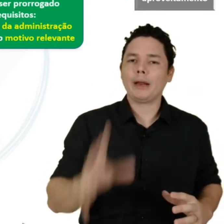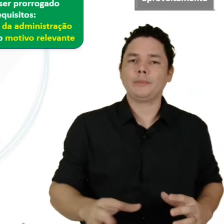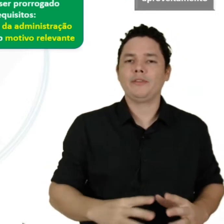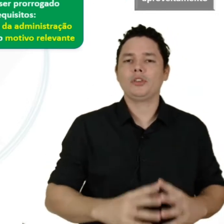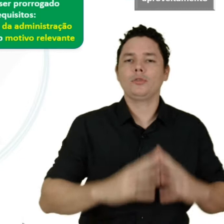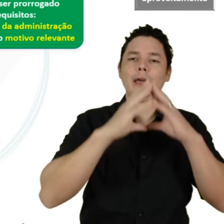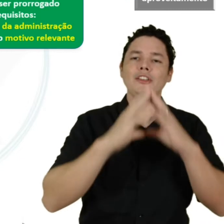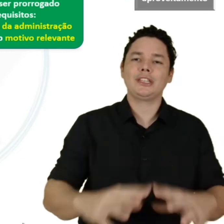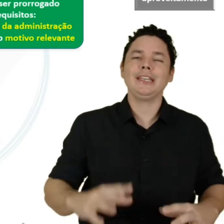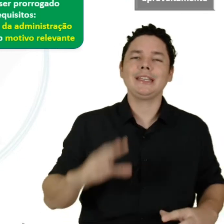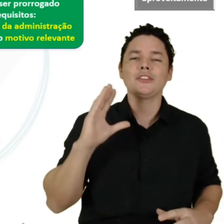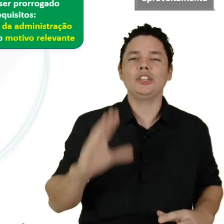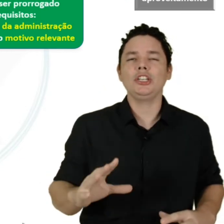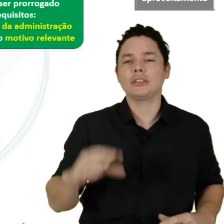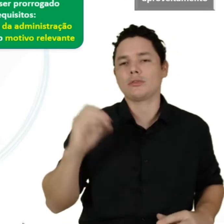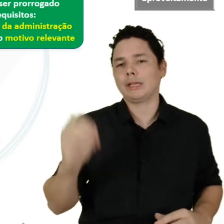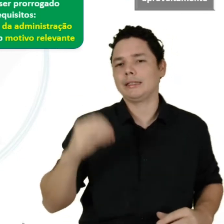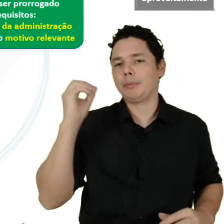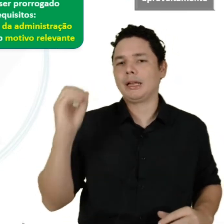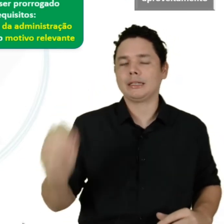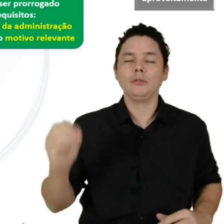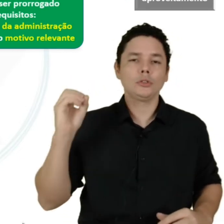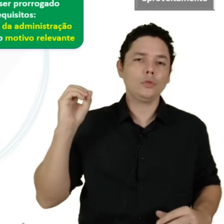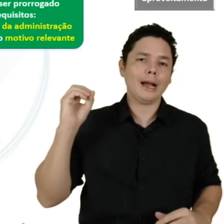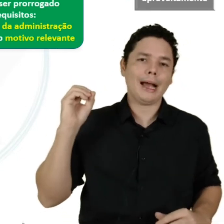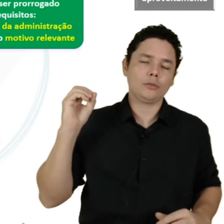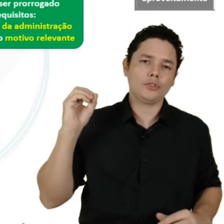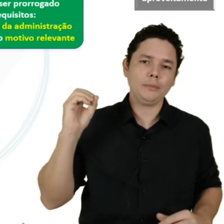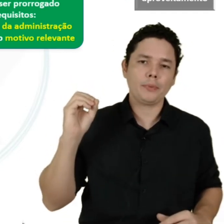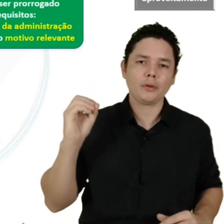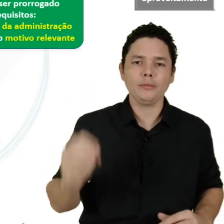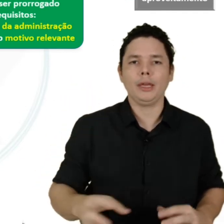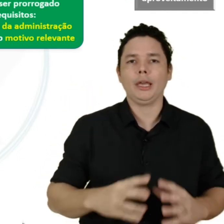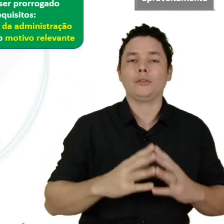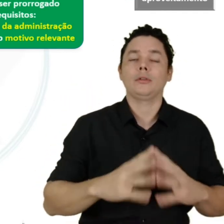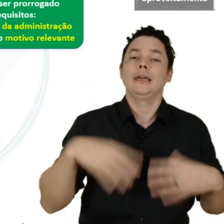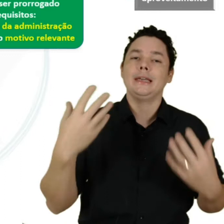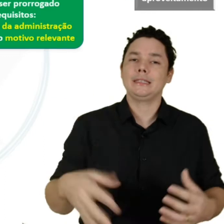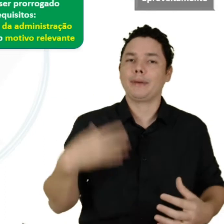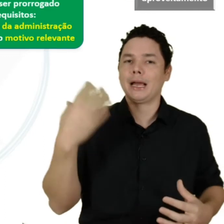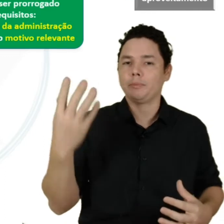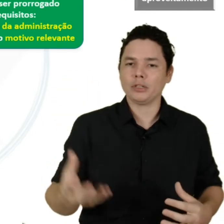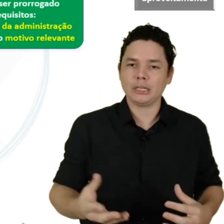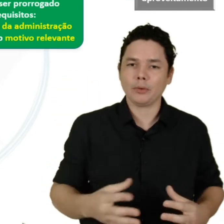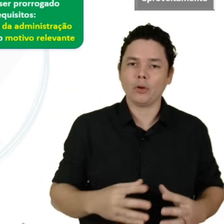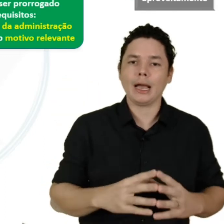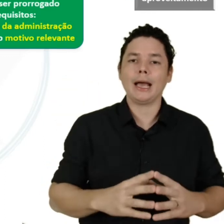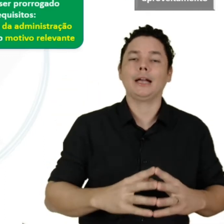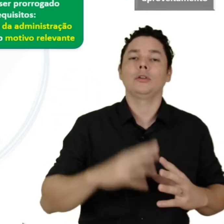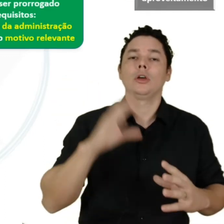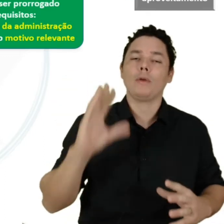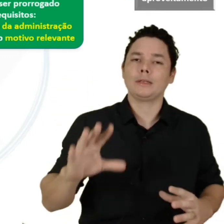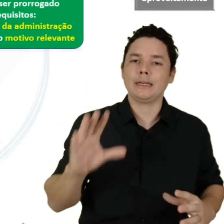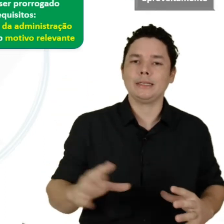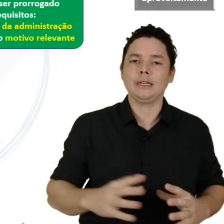Então, o prazo para investidura é de 30 dias, contada da publicação do ato de provimento. Esse prazo pode ser